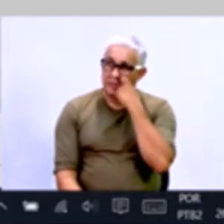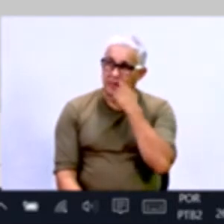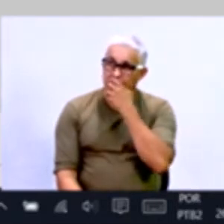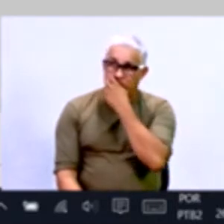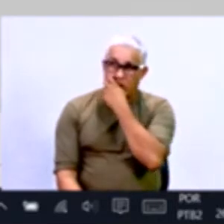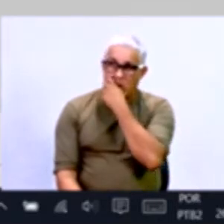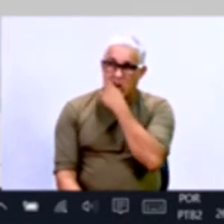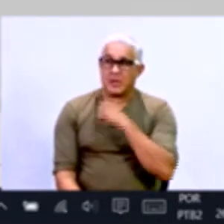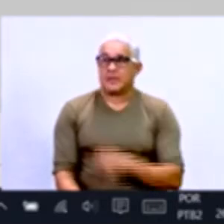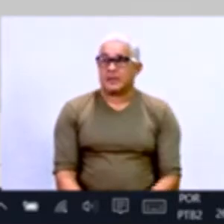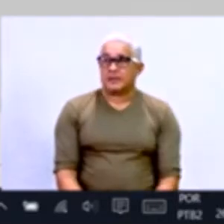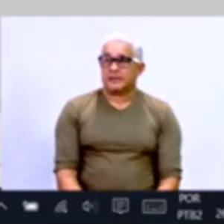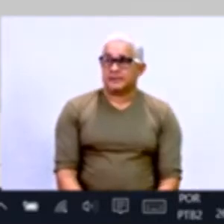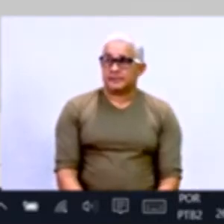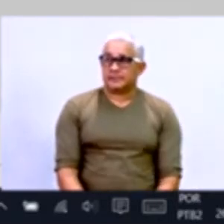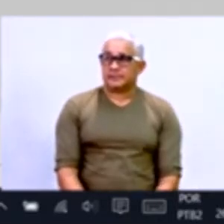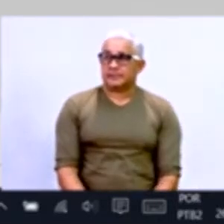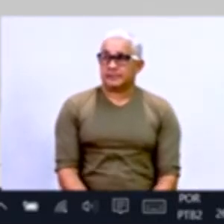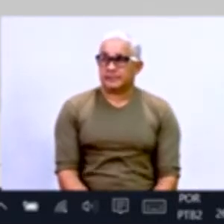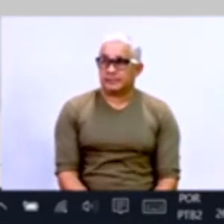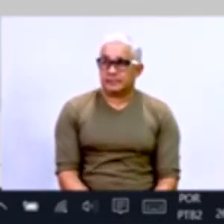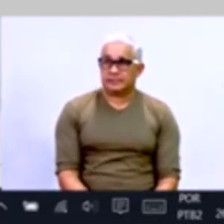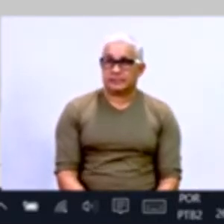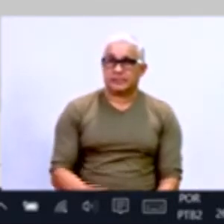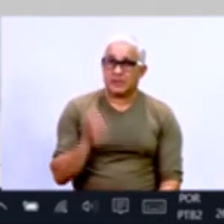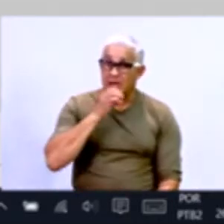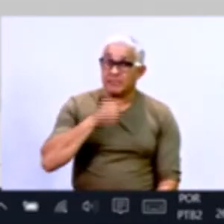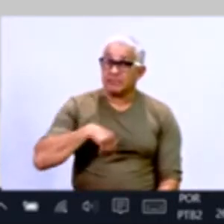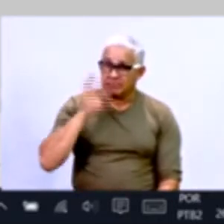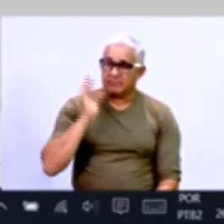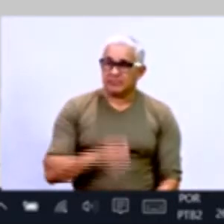Não, ok. Olha só, vai ficar mais rápido ainda.